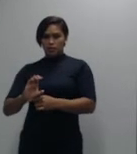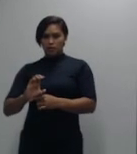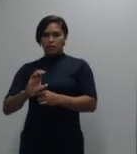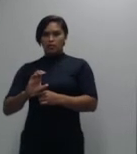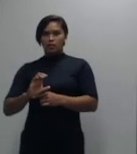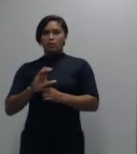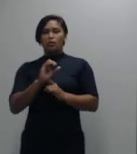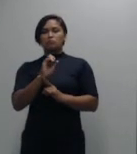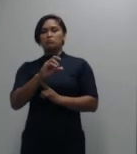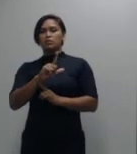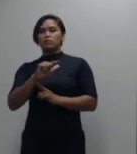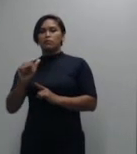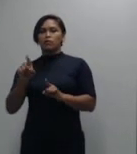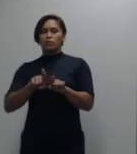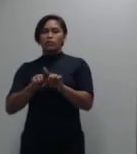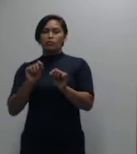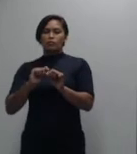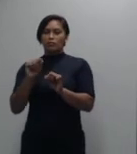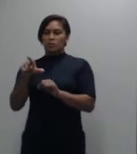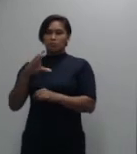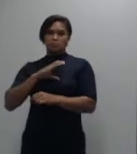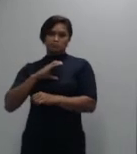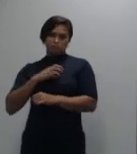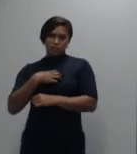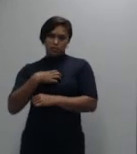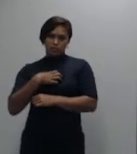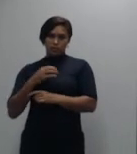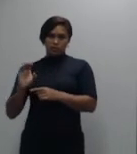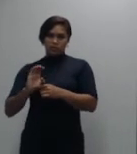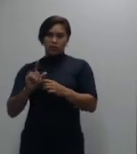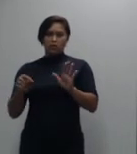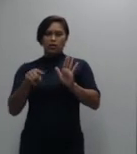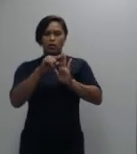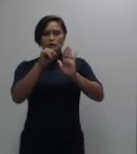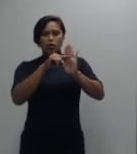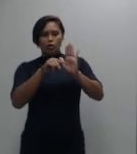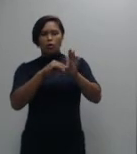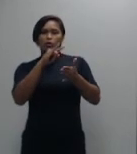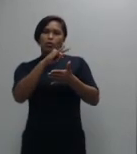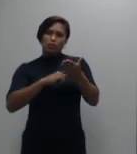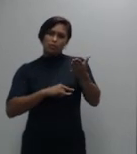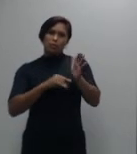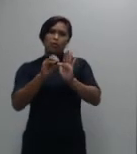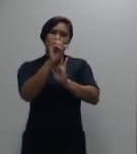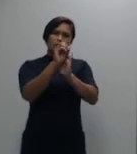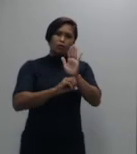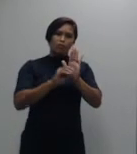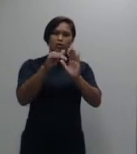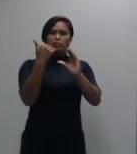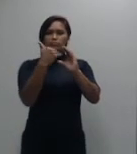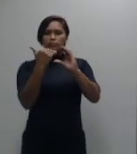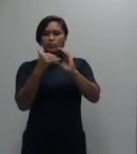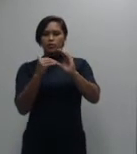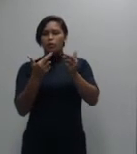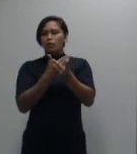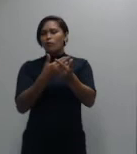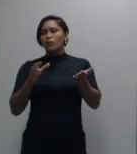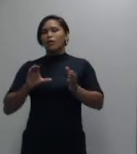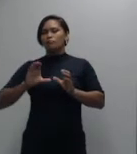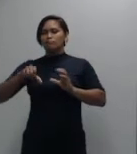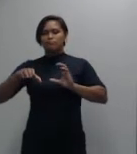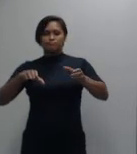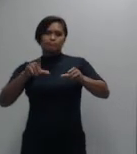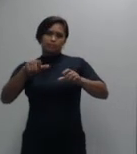esse inquérito civil trouxe em documentação ofícios encaminhados por diversos órgãos da administração